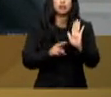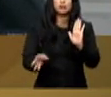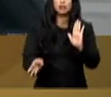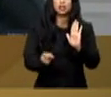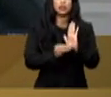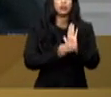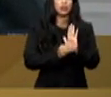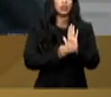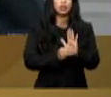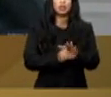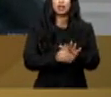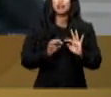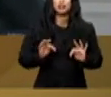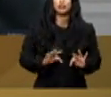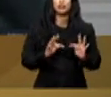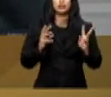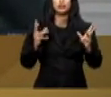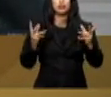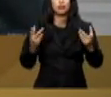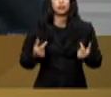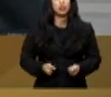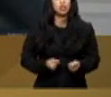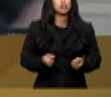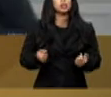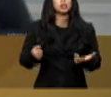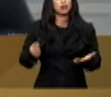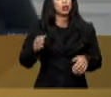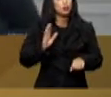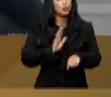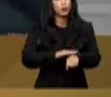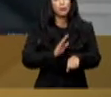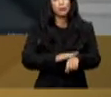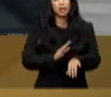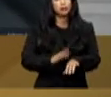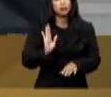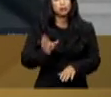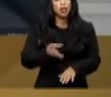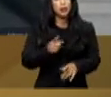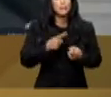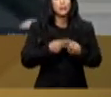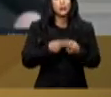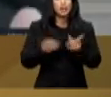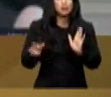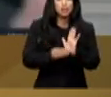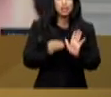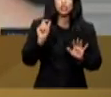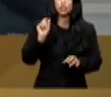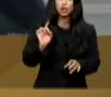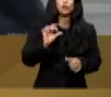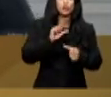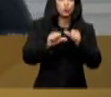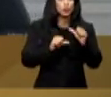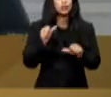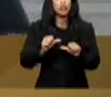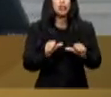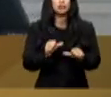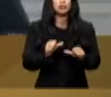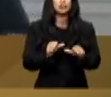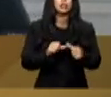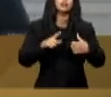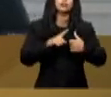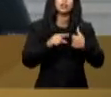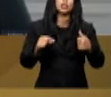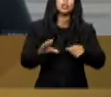são de eficácia plena e aplicação imediata. Até porque a emenda só foi editada para alterar os